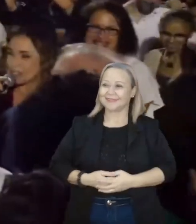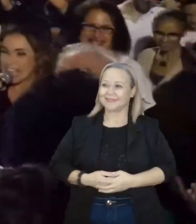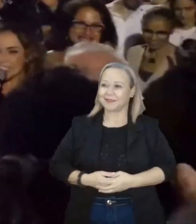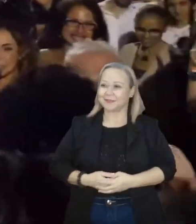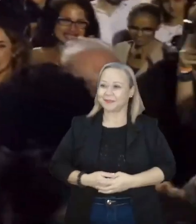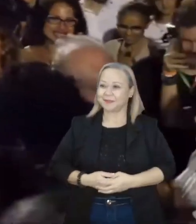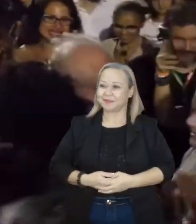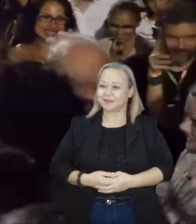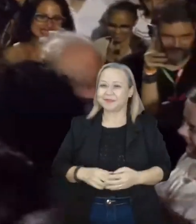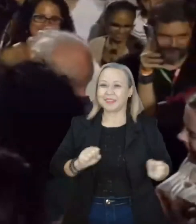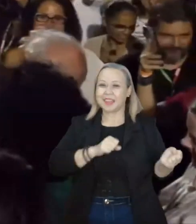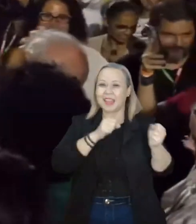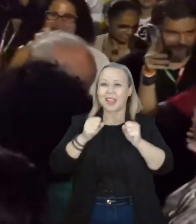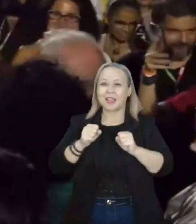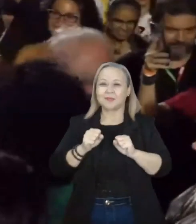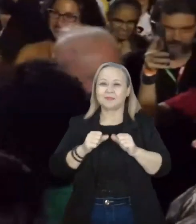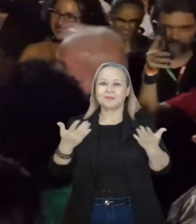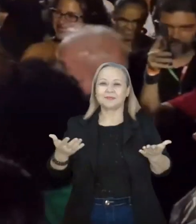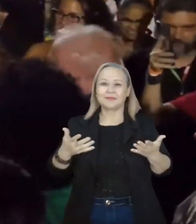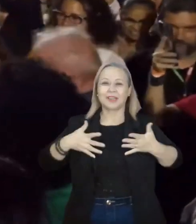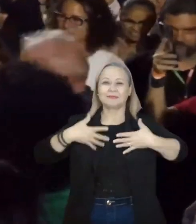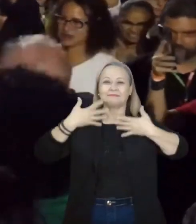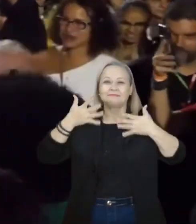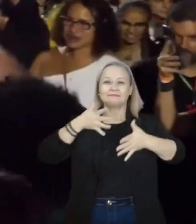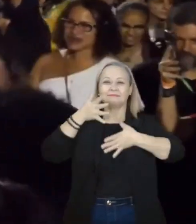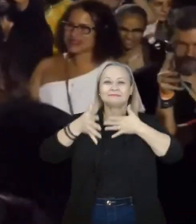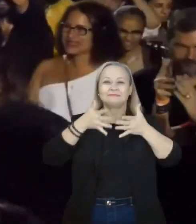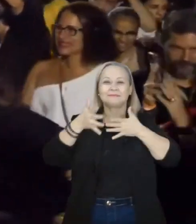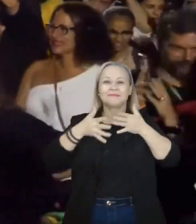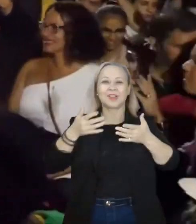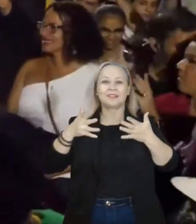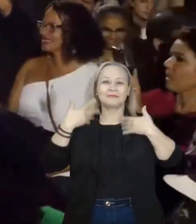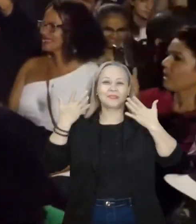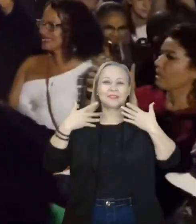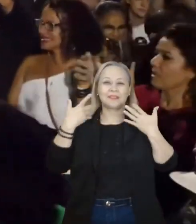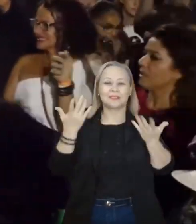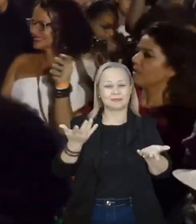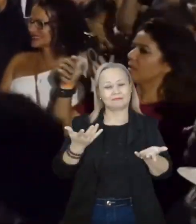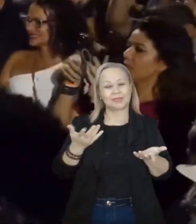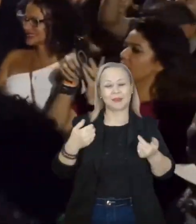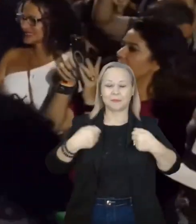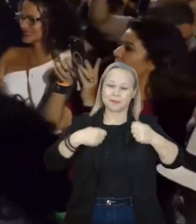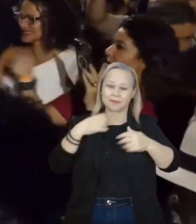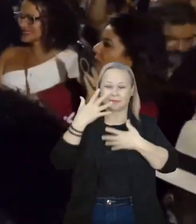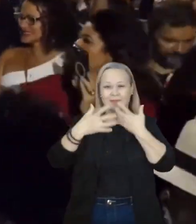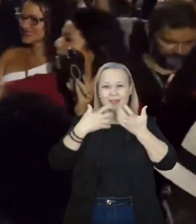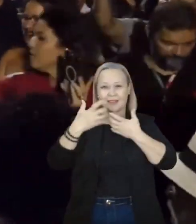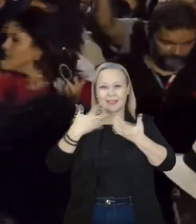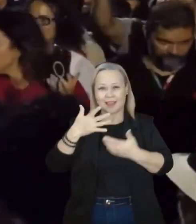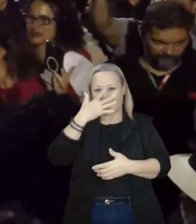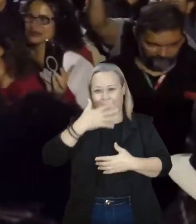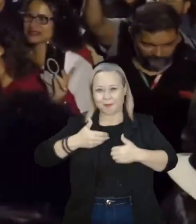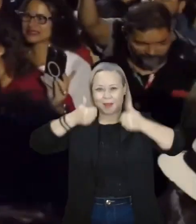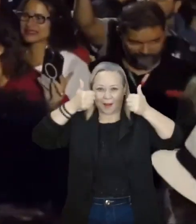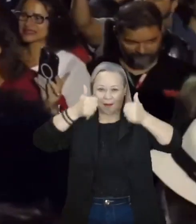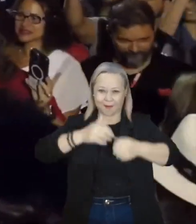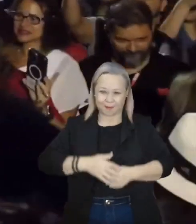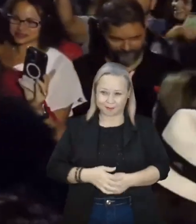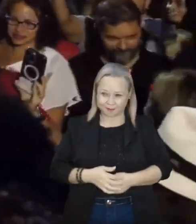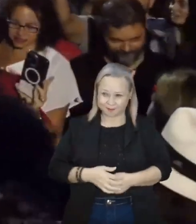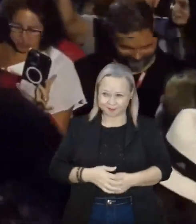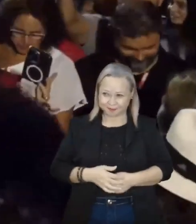Se a gente pudesse expressar a alegria toda só cantando mesmo, né? Vamos cantar pra eles? Vamos?